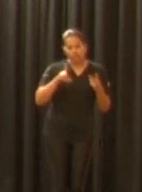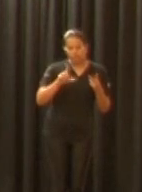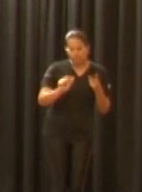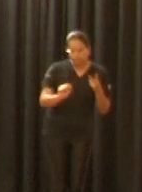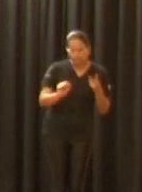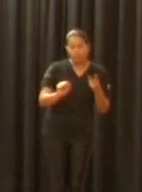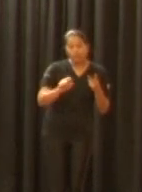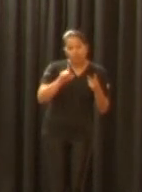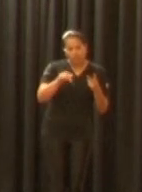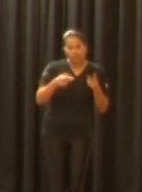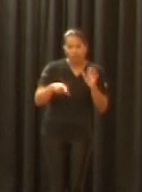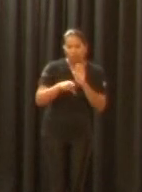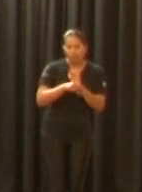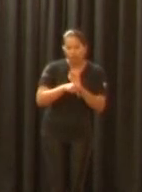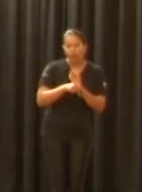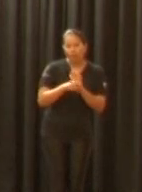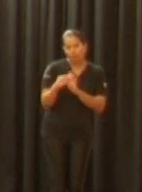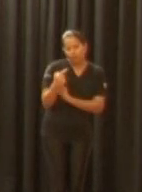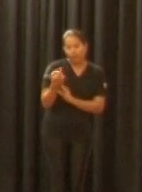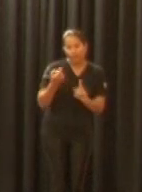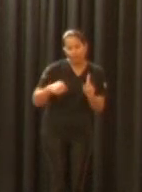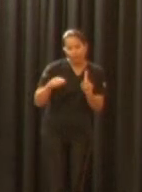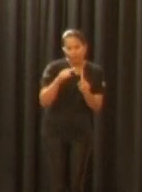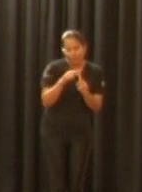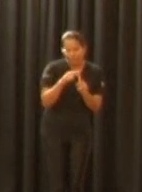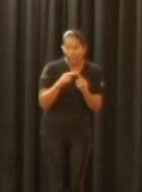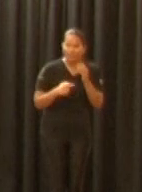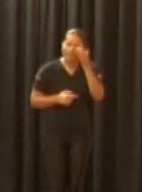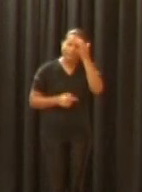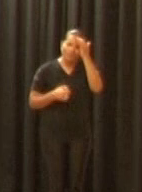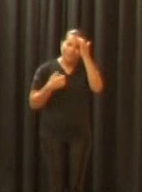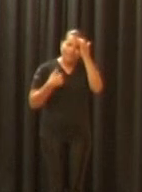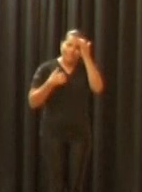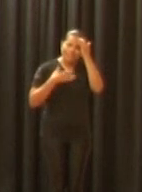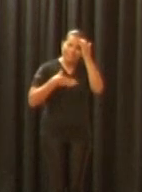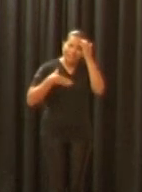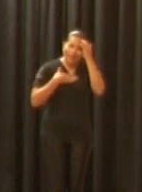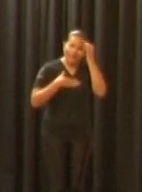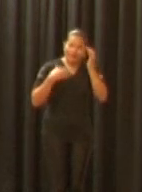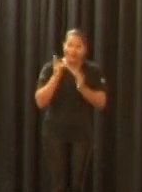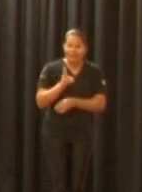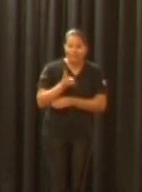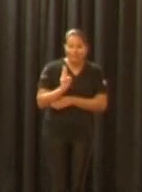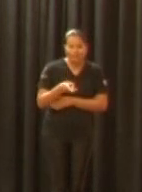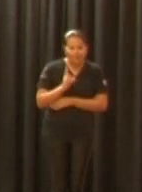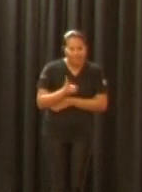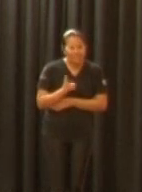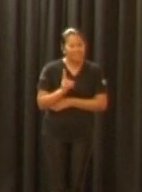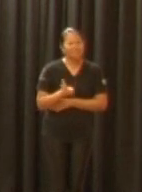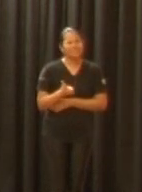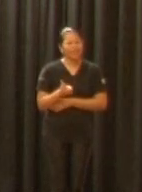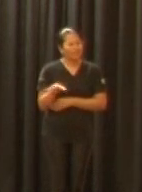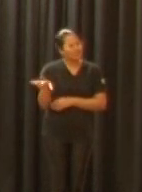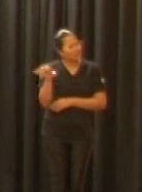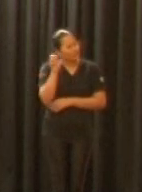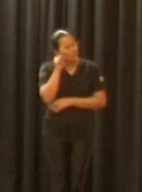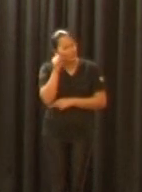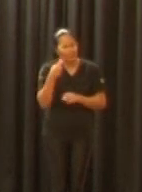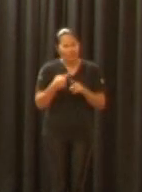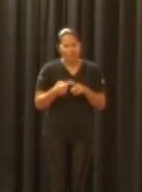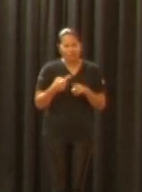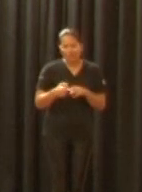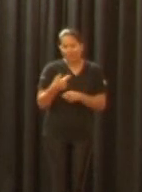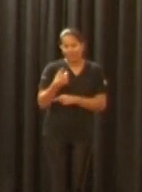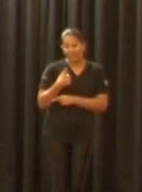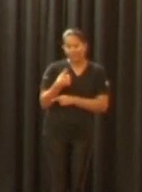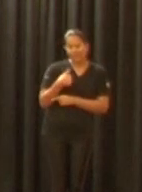inclusive. Né? E eu gosto muito de todo espaço que eu estou, que eu posso ouvir um pouquinho sobre isso, porque eu ainda não consegui estudar o